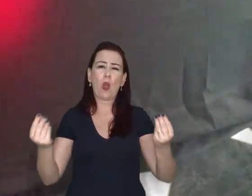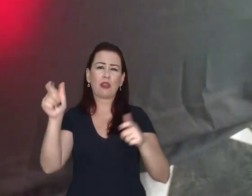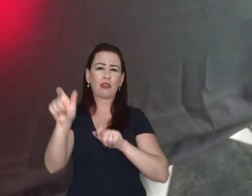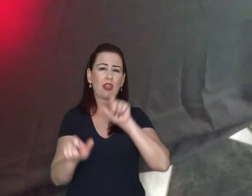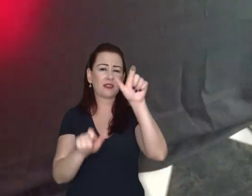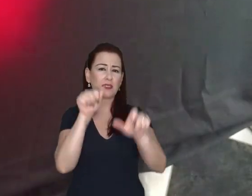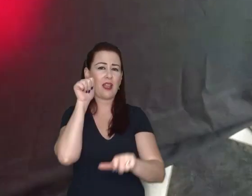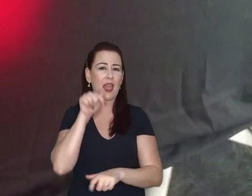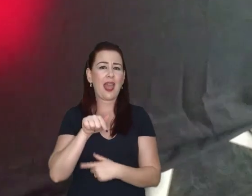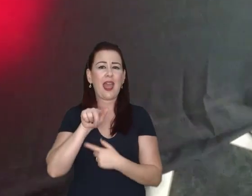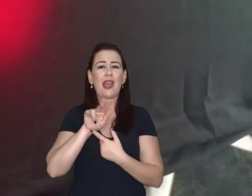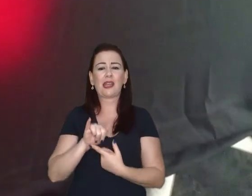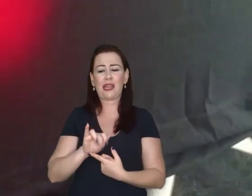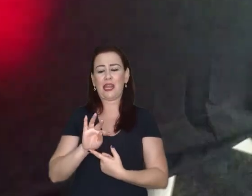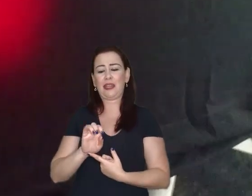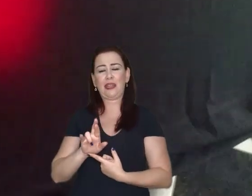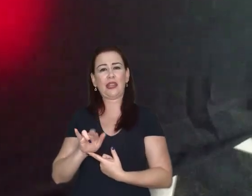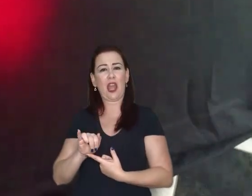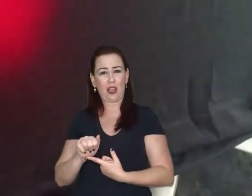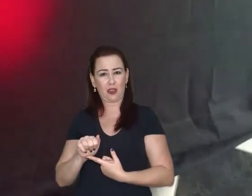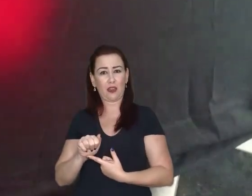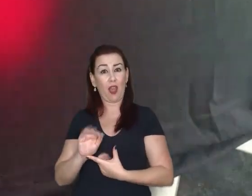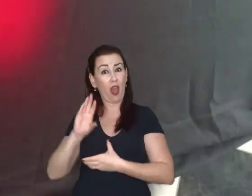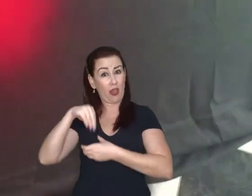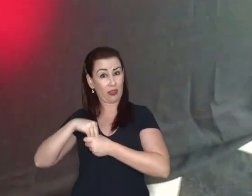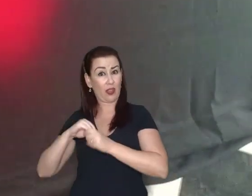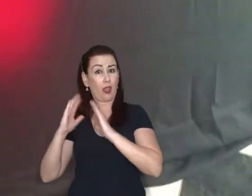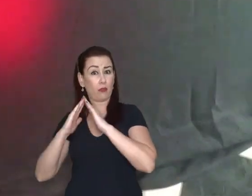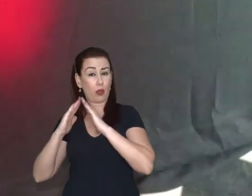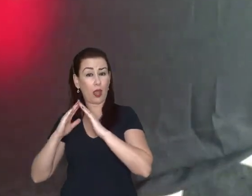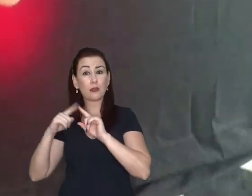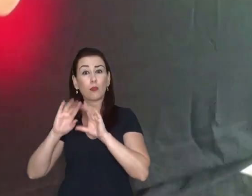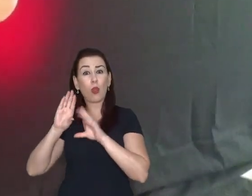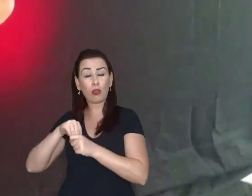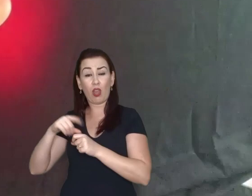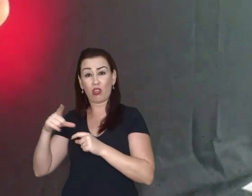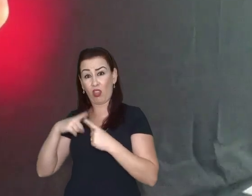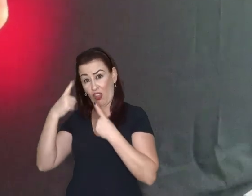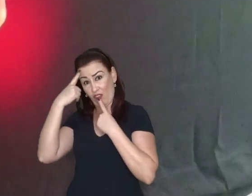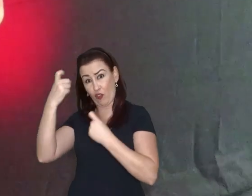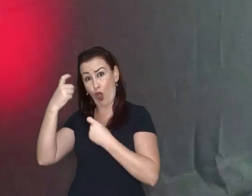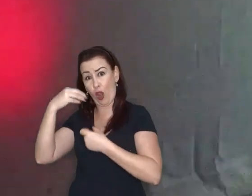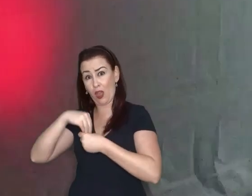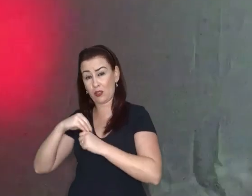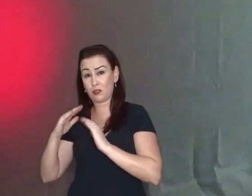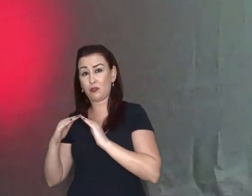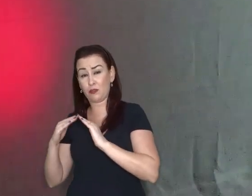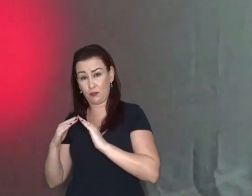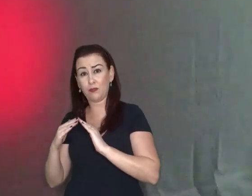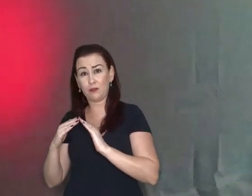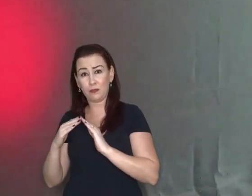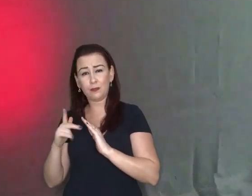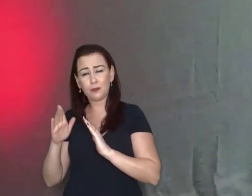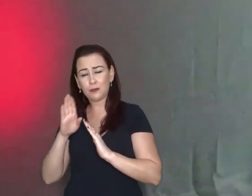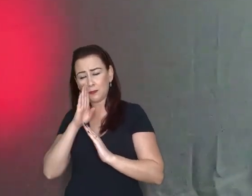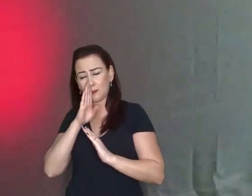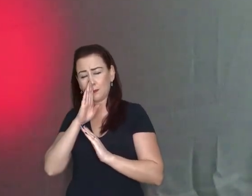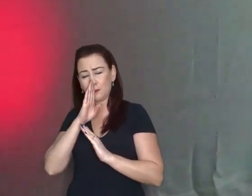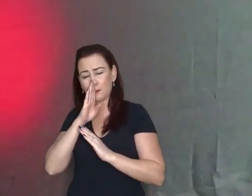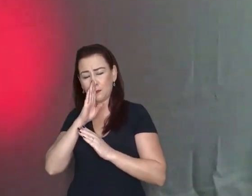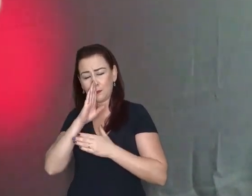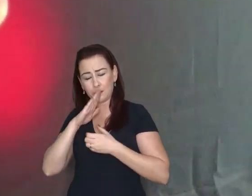Quitérias dos lares, que lutam contra a violência doméstica, silenciam suas